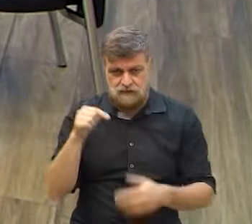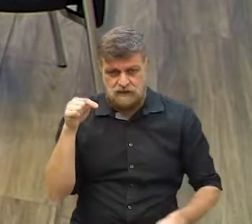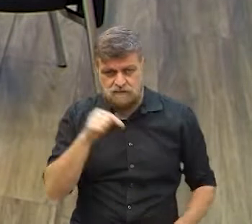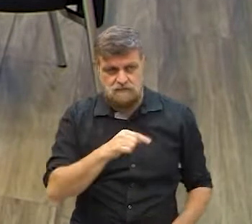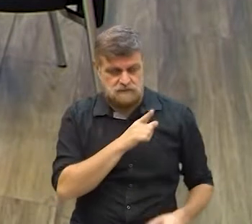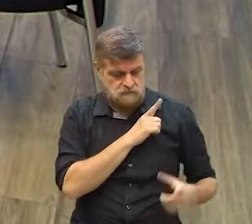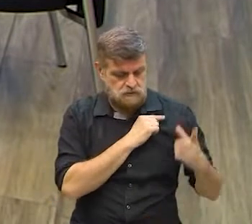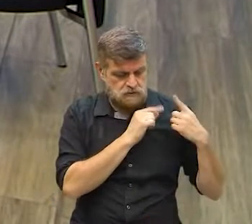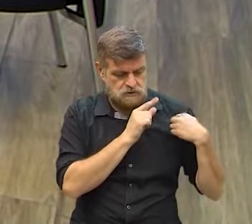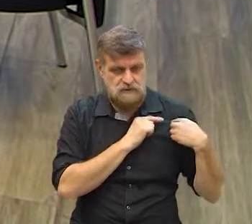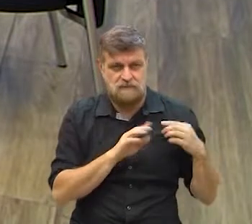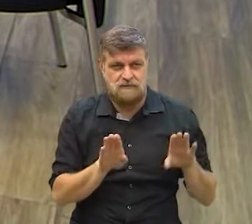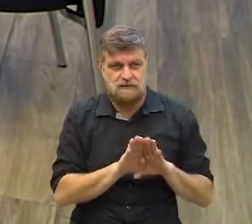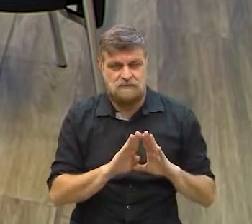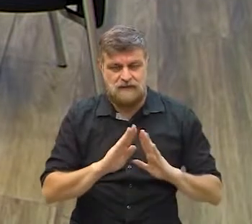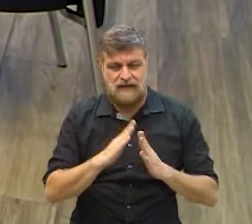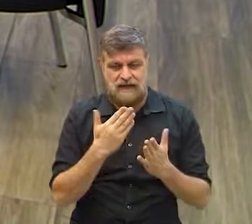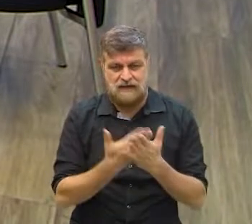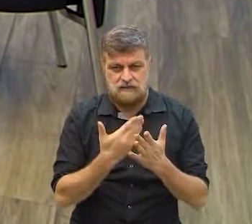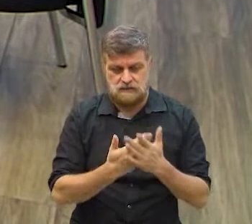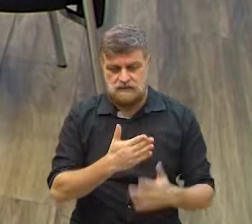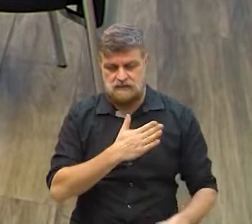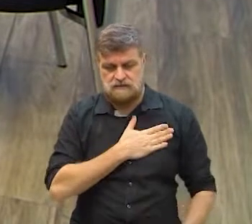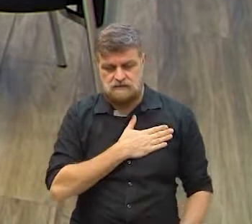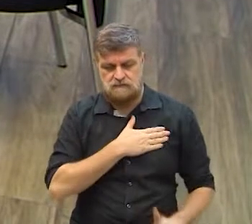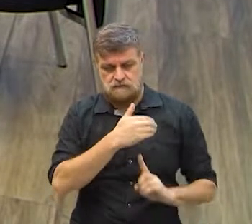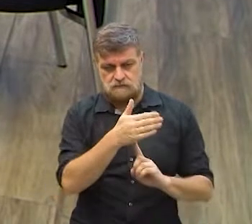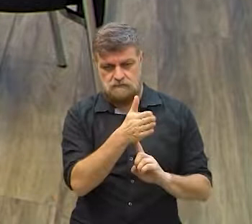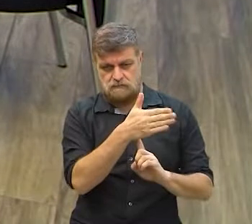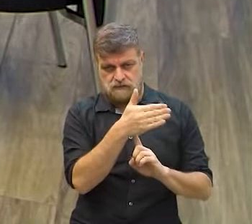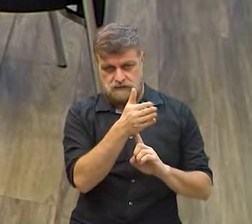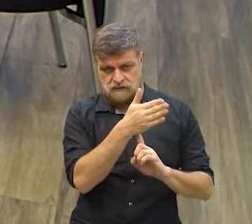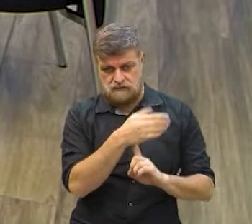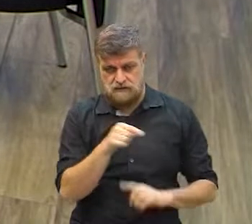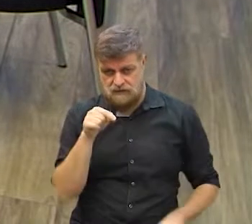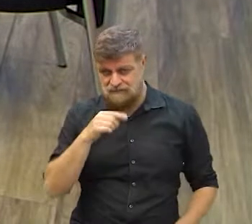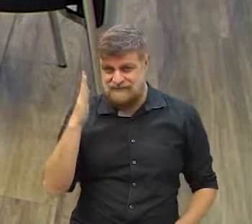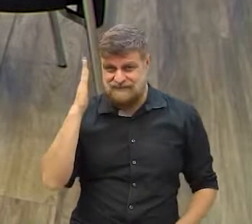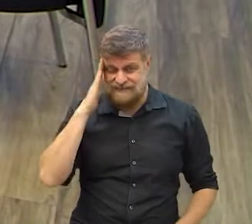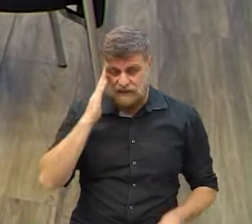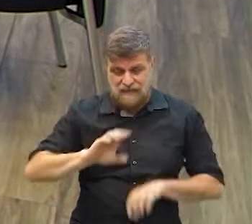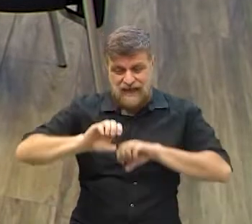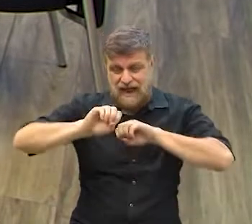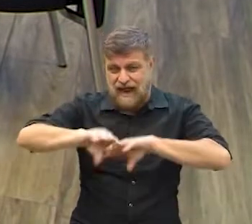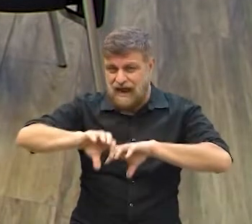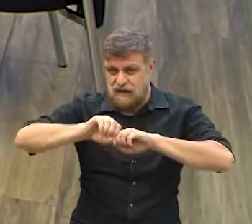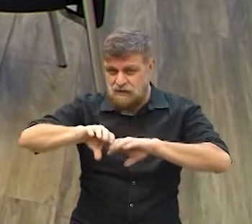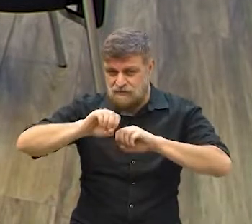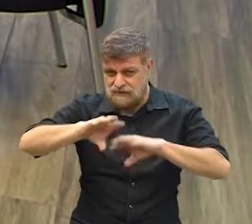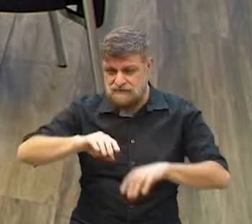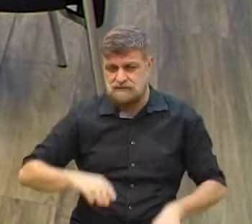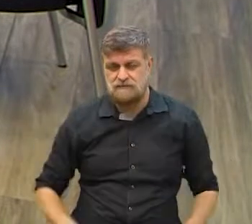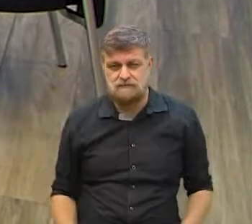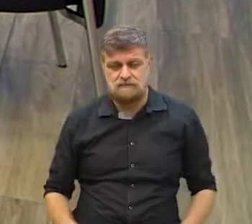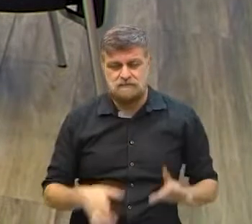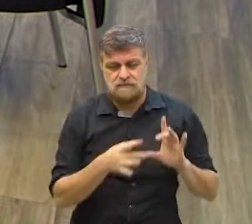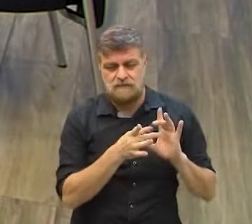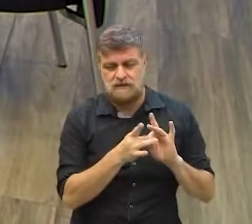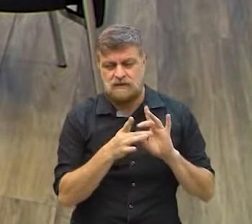senhor tem discutido aqui um outro tema, que é a implantação da escola cívico-militar, ou seja, o senhor tem também essa visão da